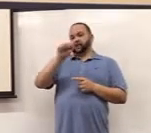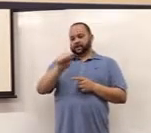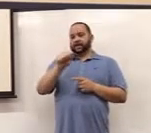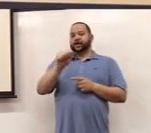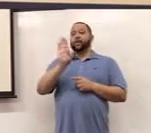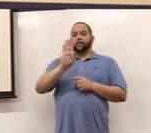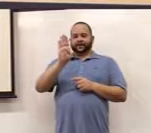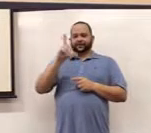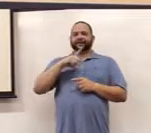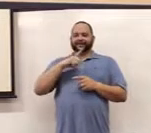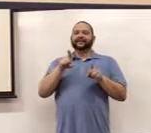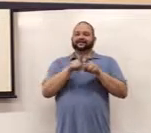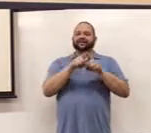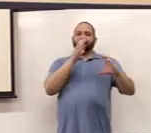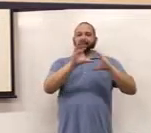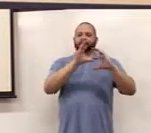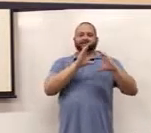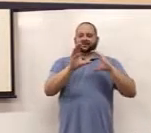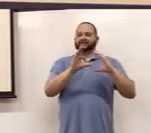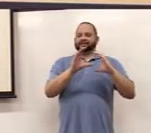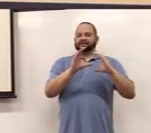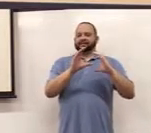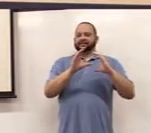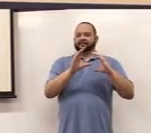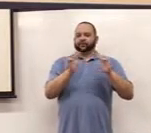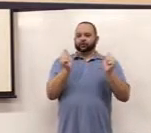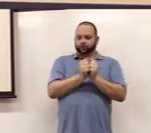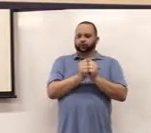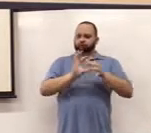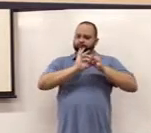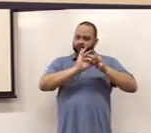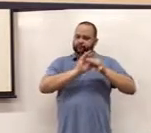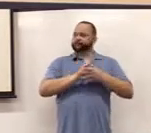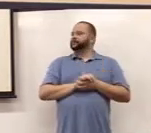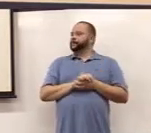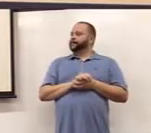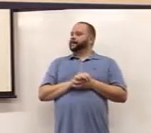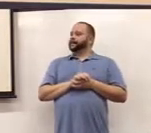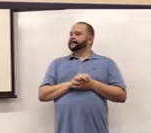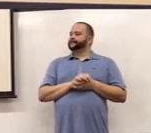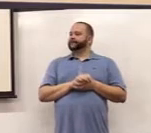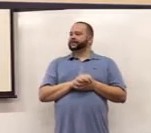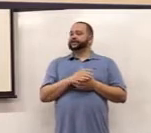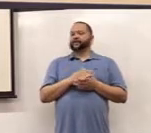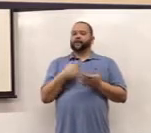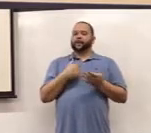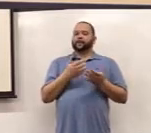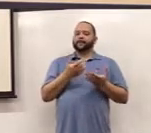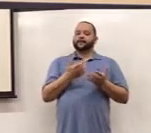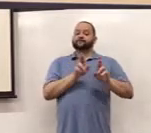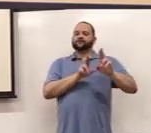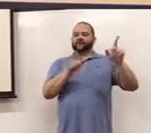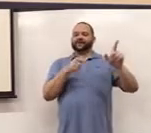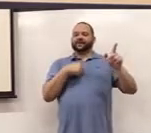uma parte cantada. Ela deixou de ser só instrumental e passou a ser cantada também. O primeiro desequilíbrio que ele provoca aí